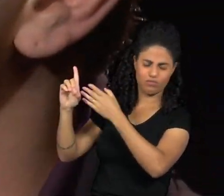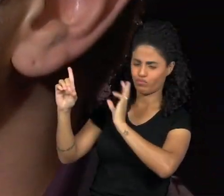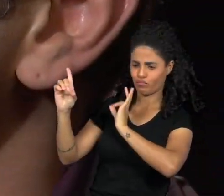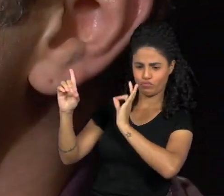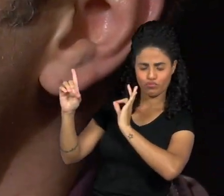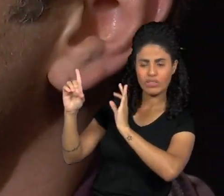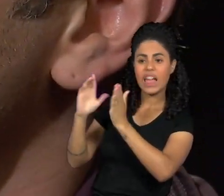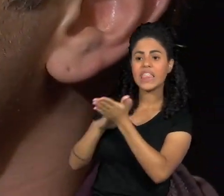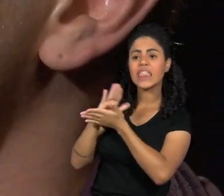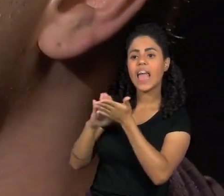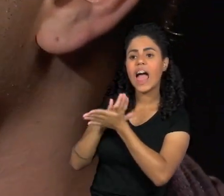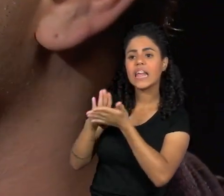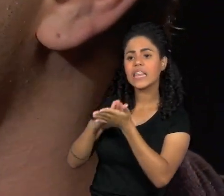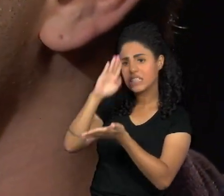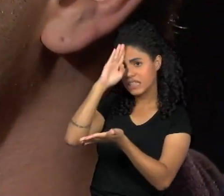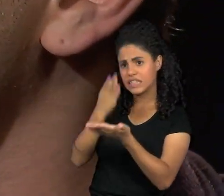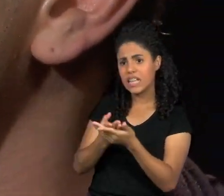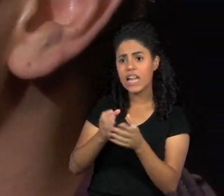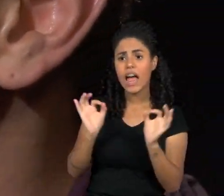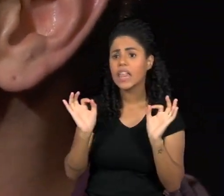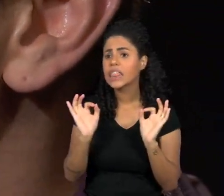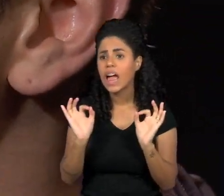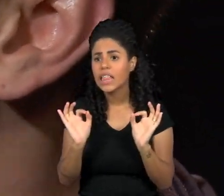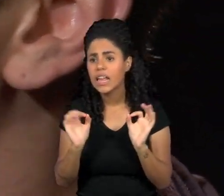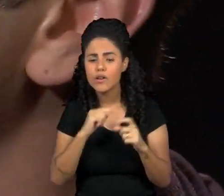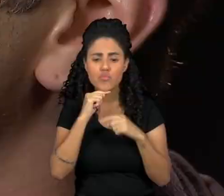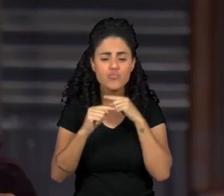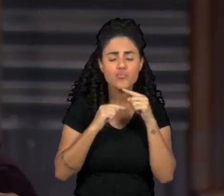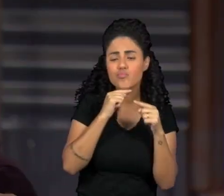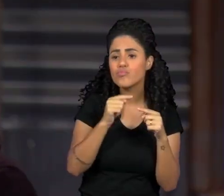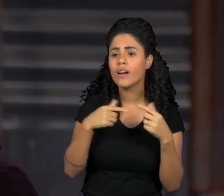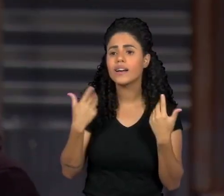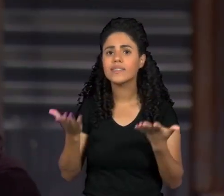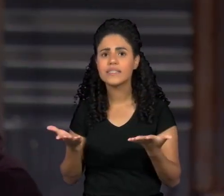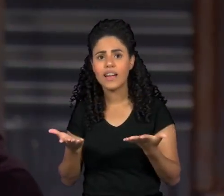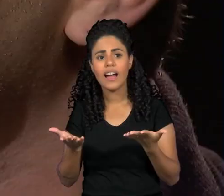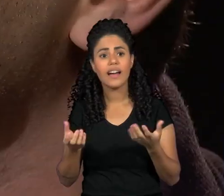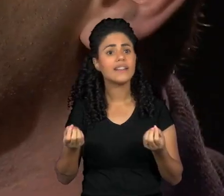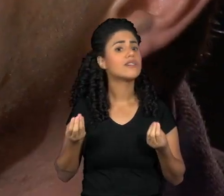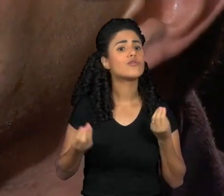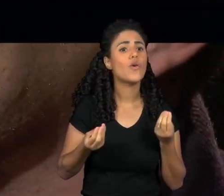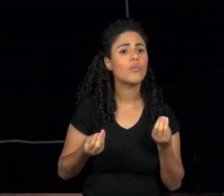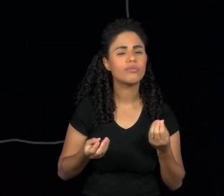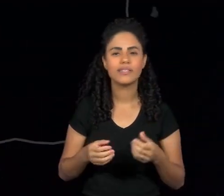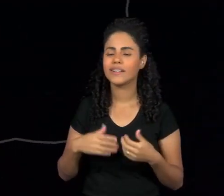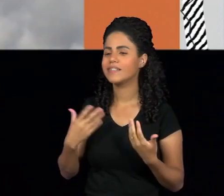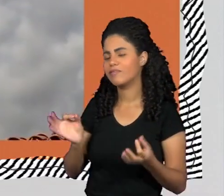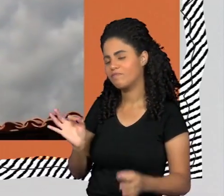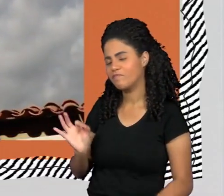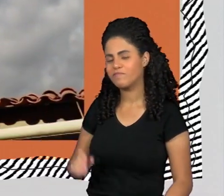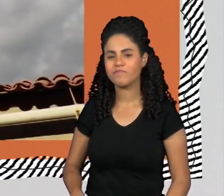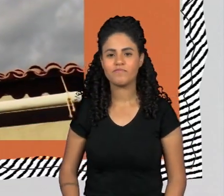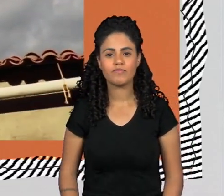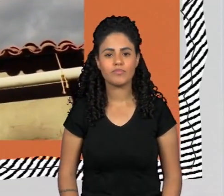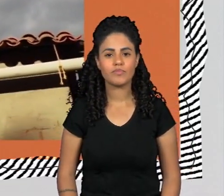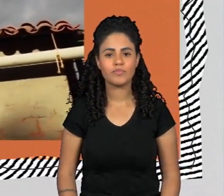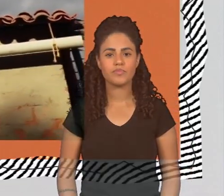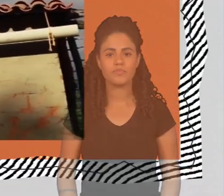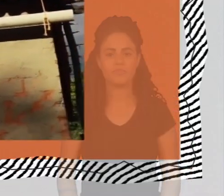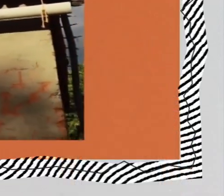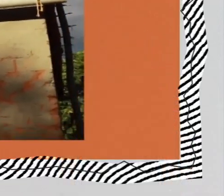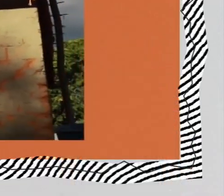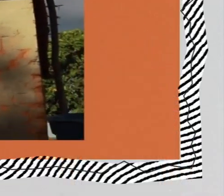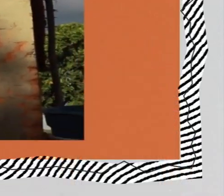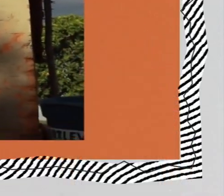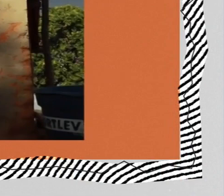nenhuma certeza nessa terra de incertezas. Eu não Nem tenho da nenhuma inexistência. certeza, nem da inexistência. Ogumegê